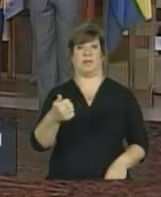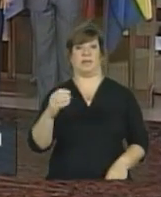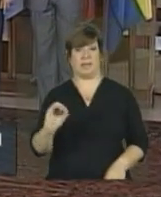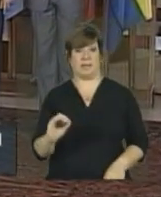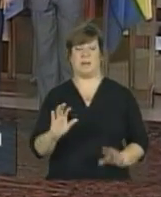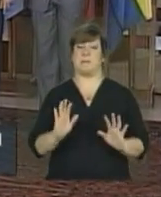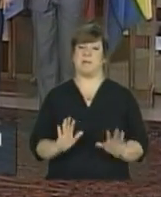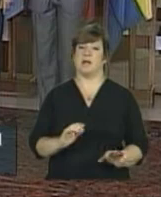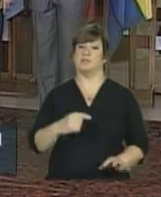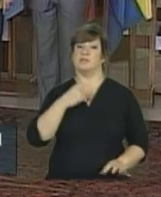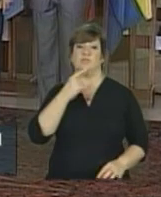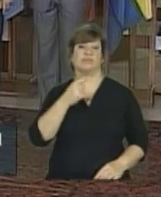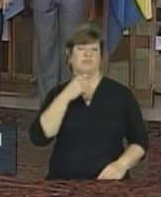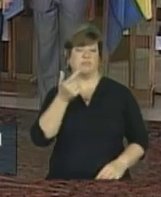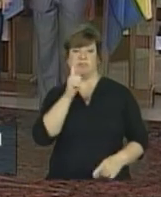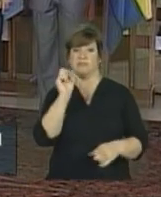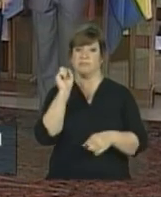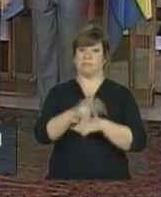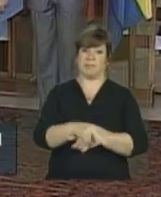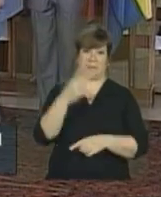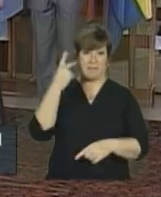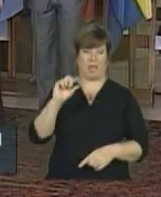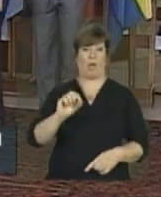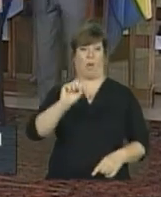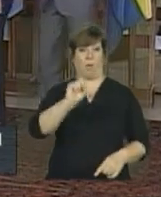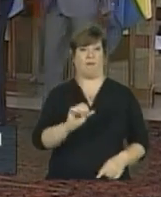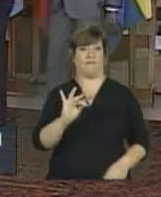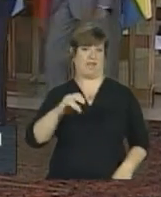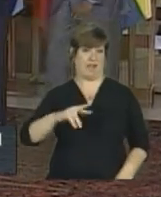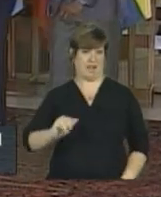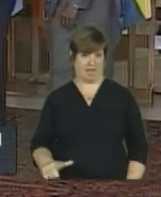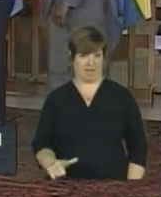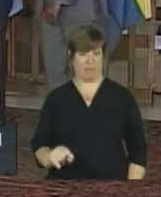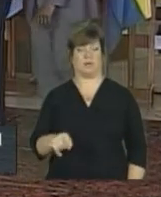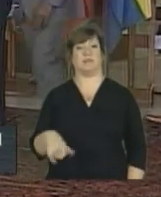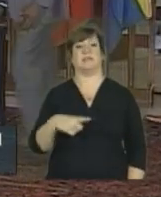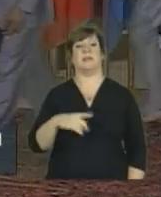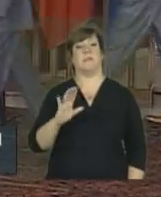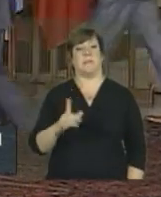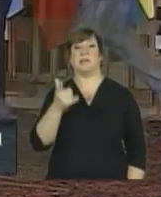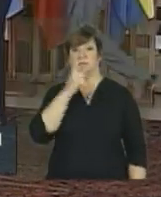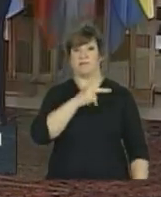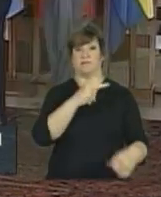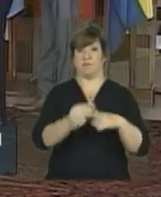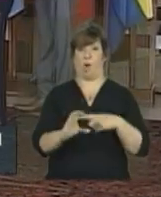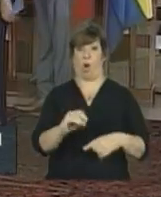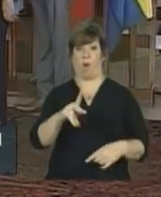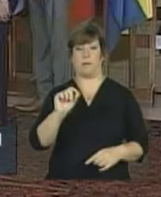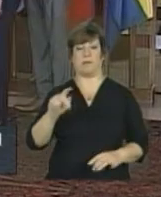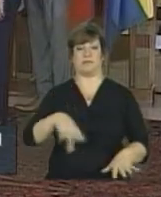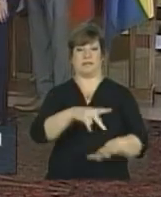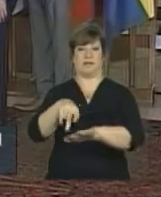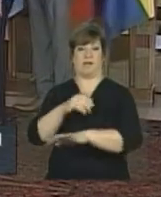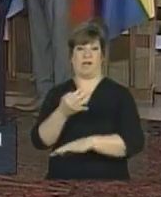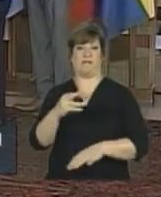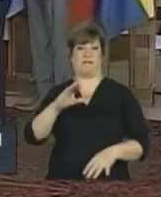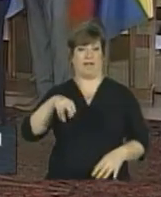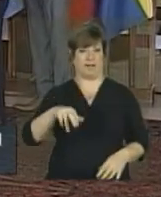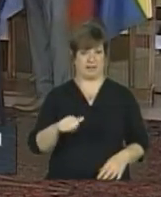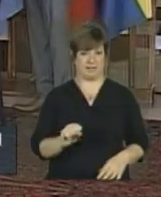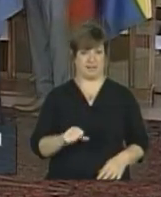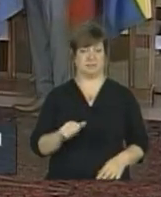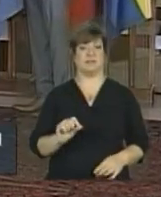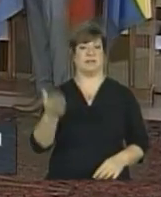mas não conseguiu a classificação para as oitavas de final. Contudo, venceu a Copa das Nações Africanas